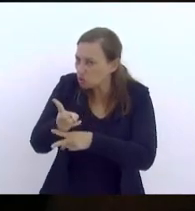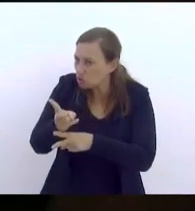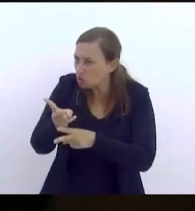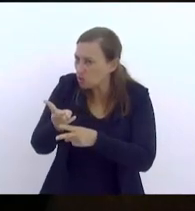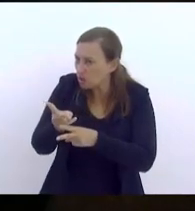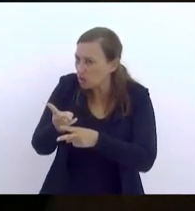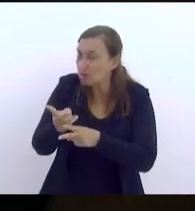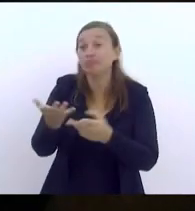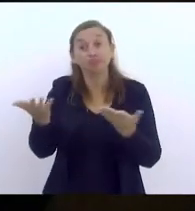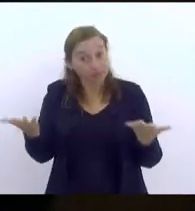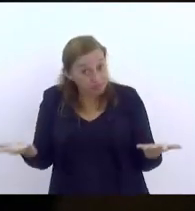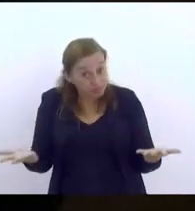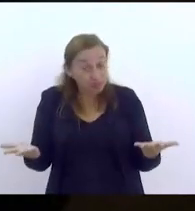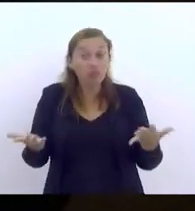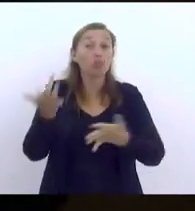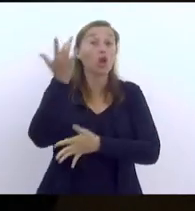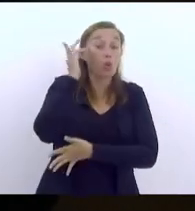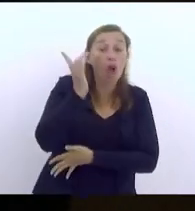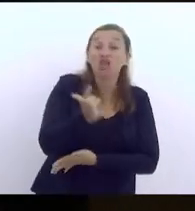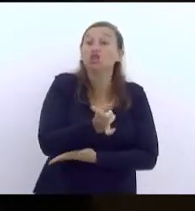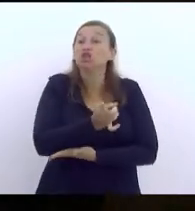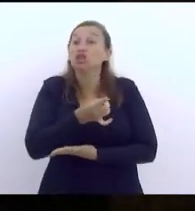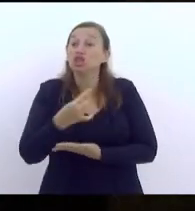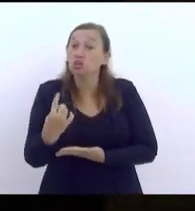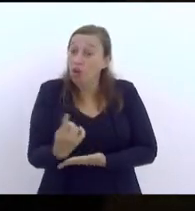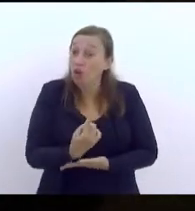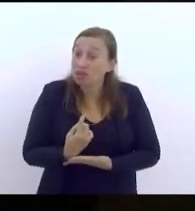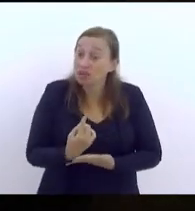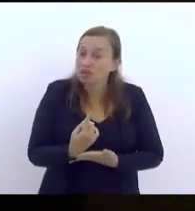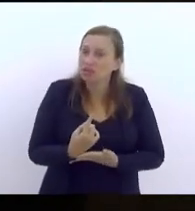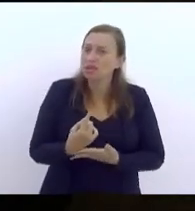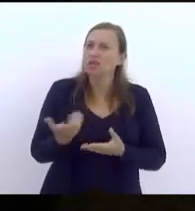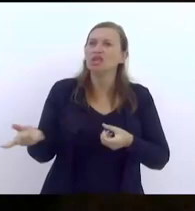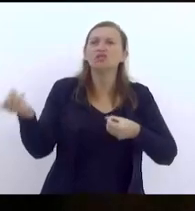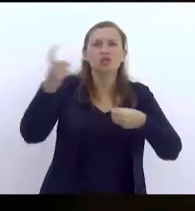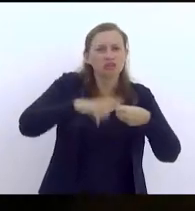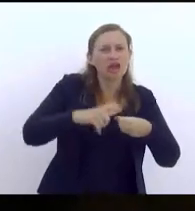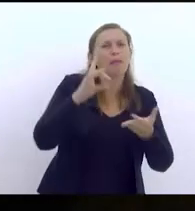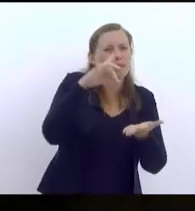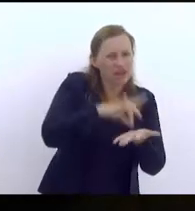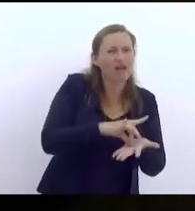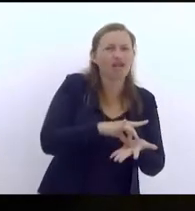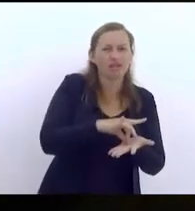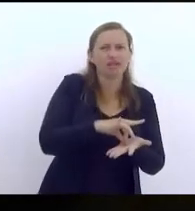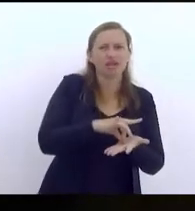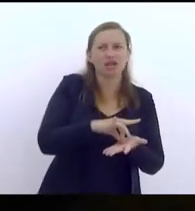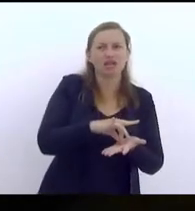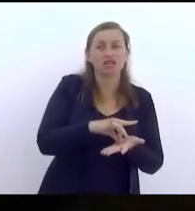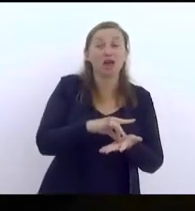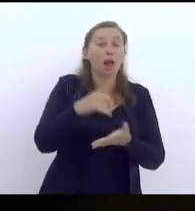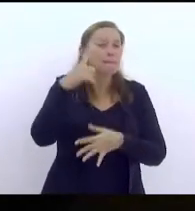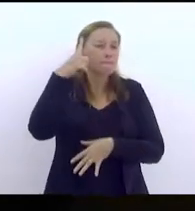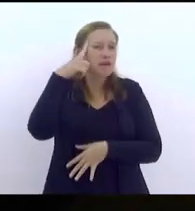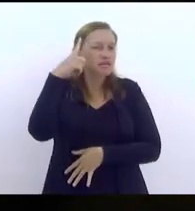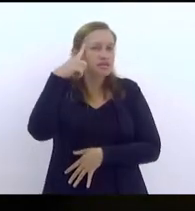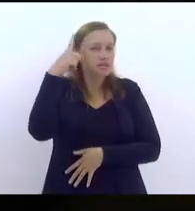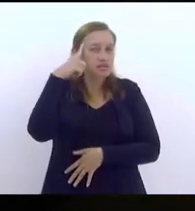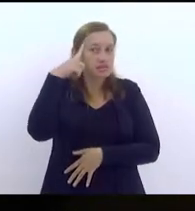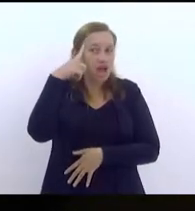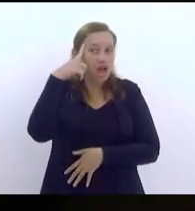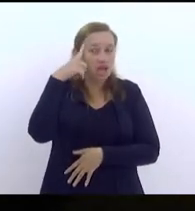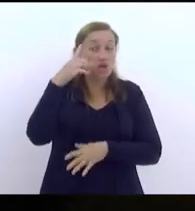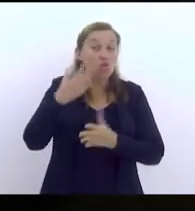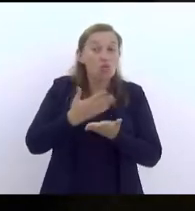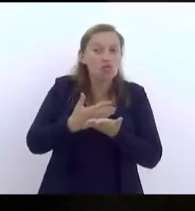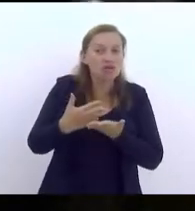Então, eu acho que a gente tem que voltar para a realidade, botar a cabeça no lugar e começar,